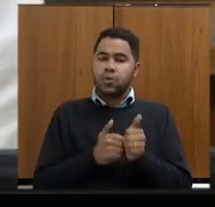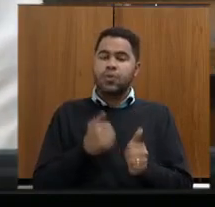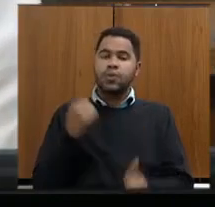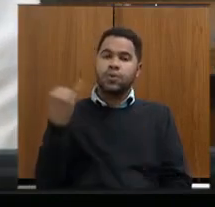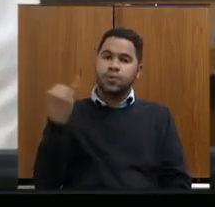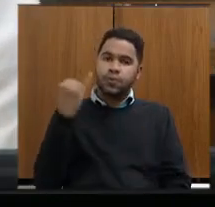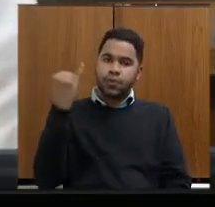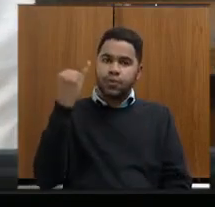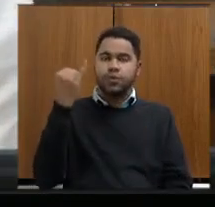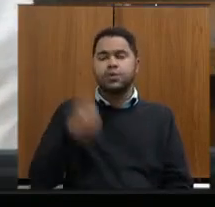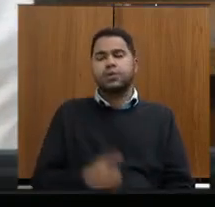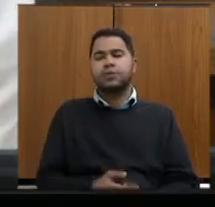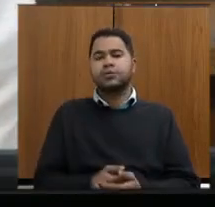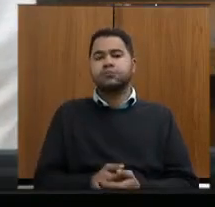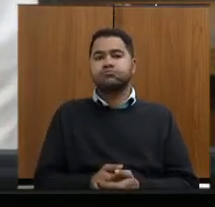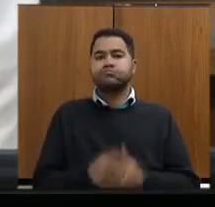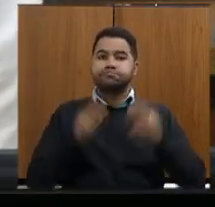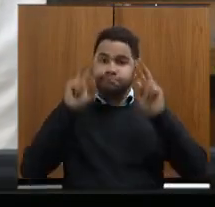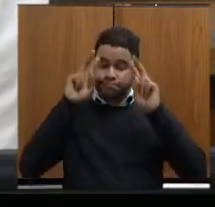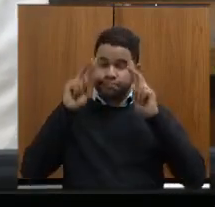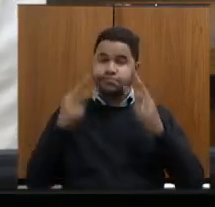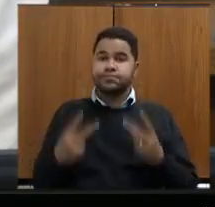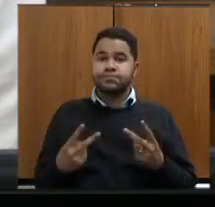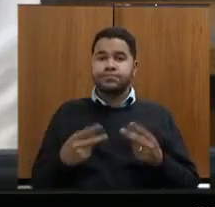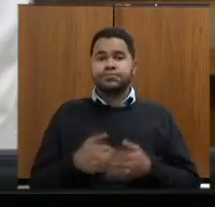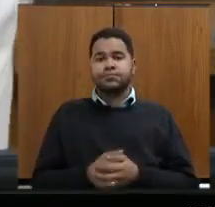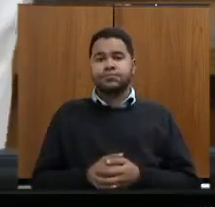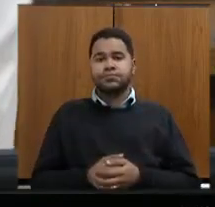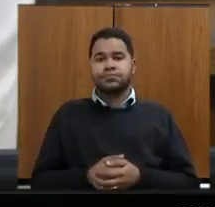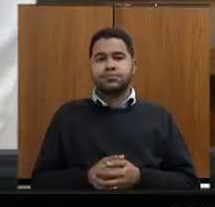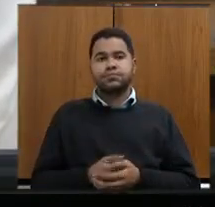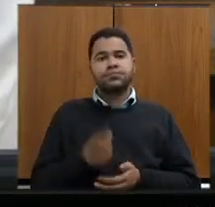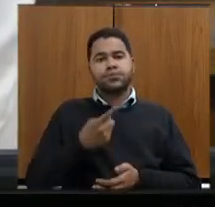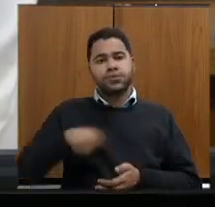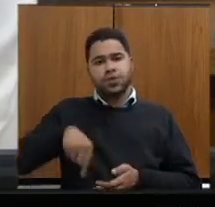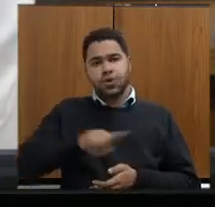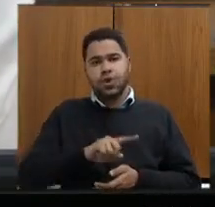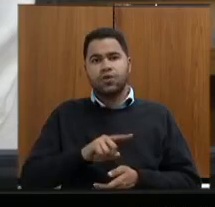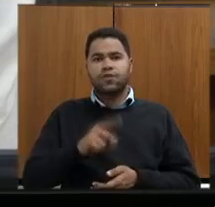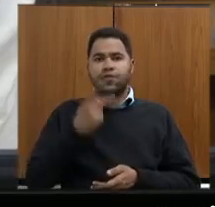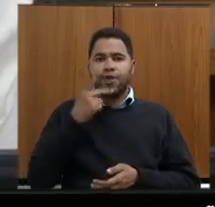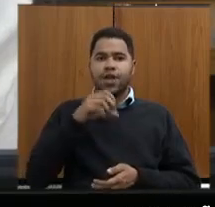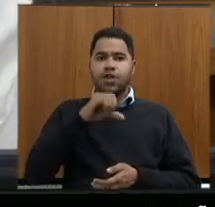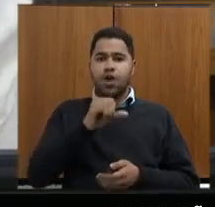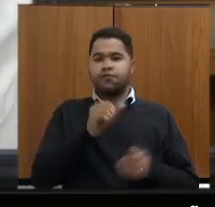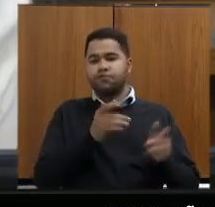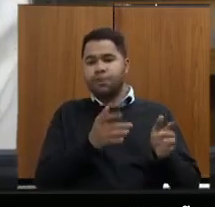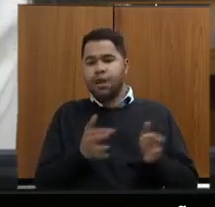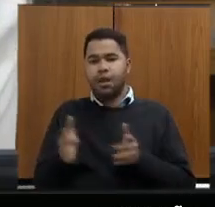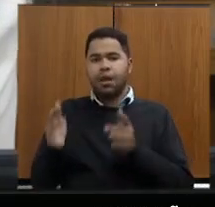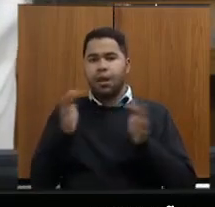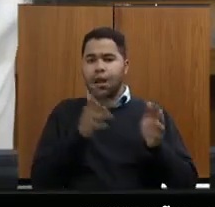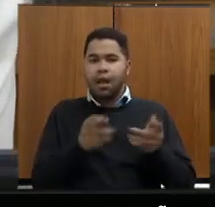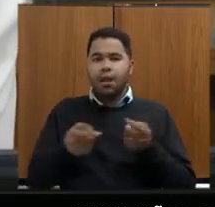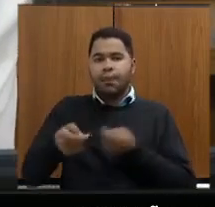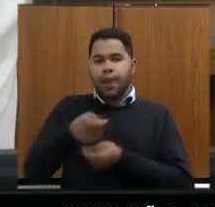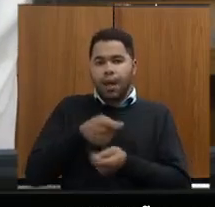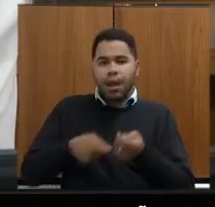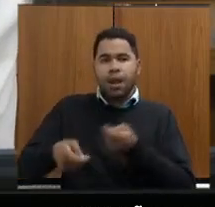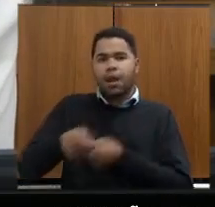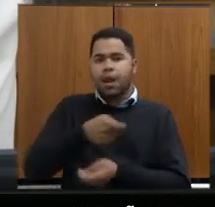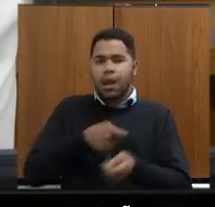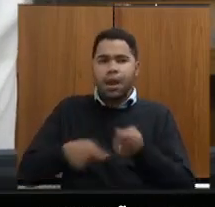importante é o que ele fazer com esse reconhecimento assim a gente eu falei das novas rodadas de negociação essas novas rodadas de